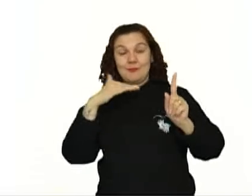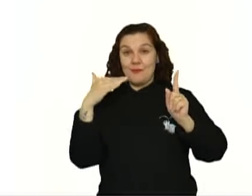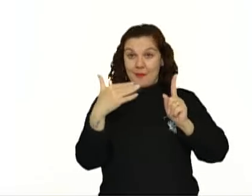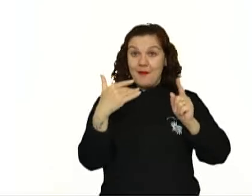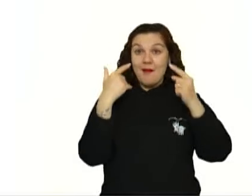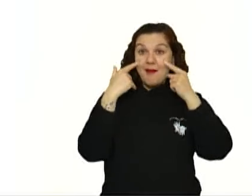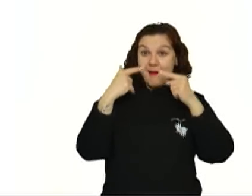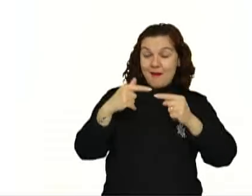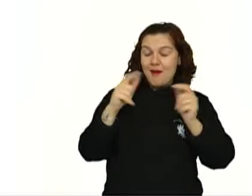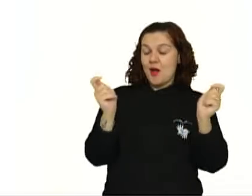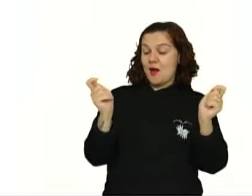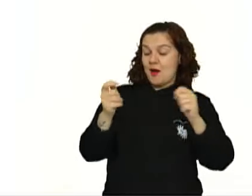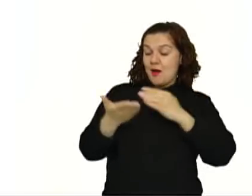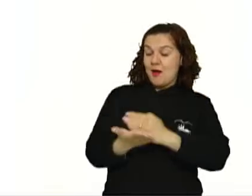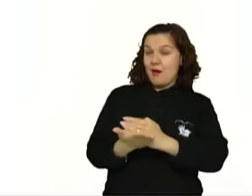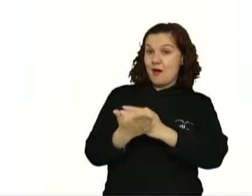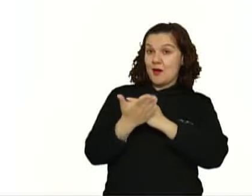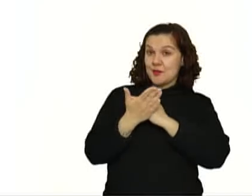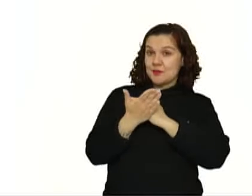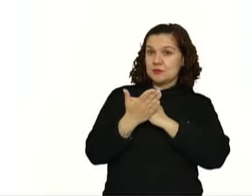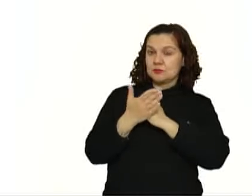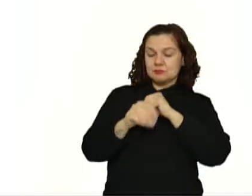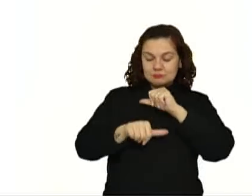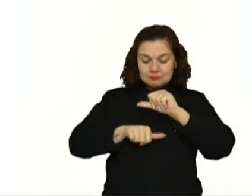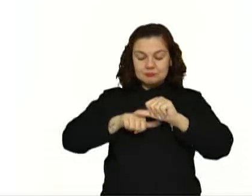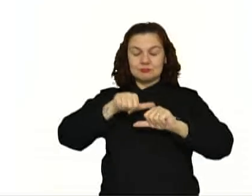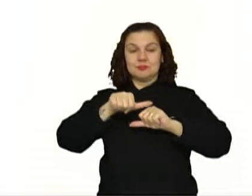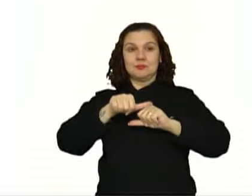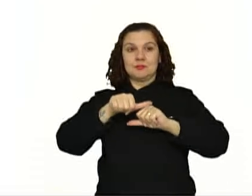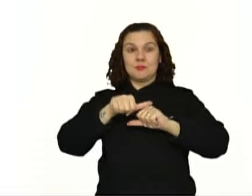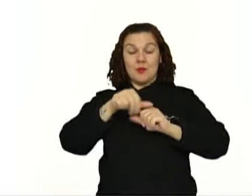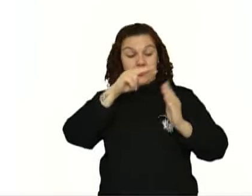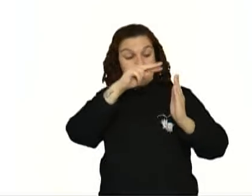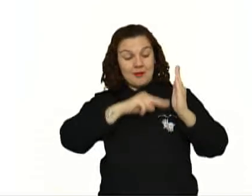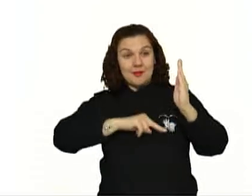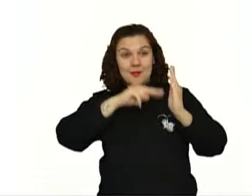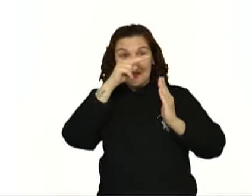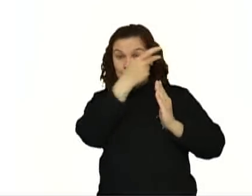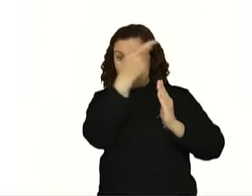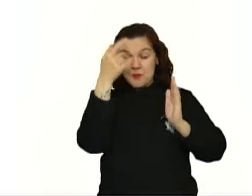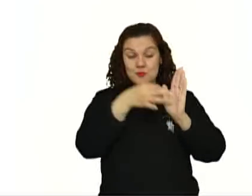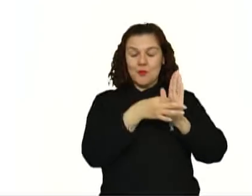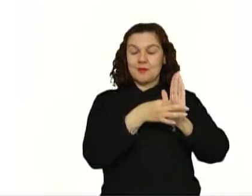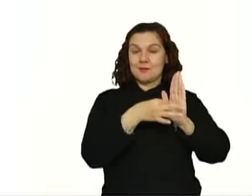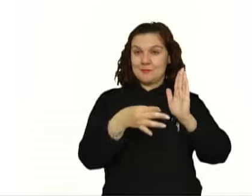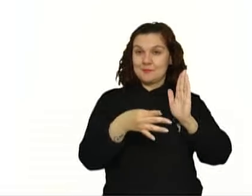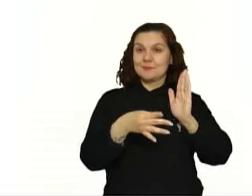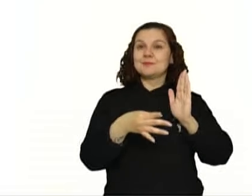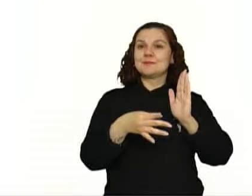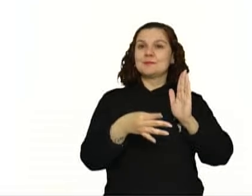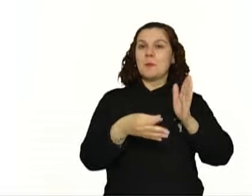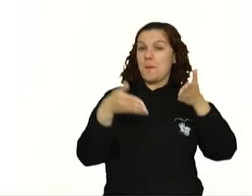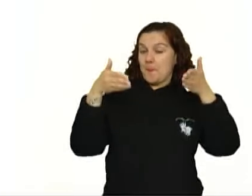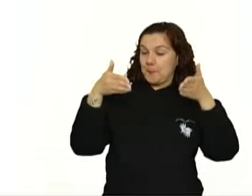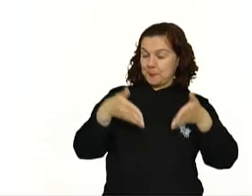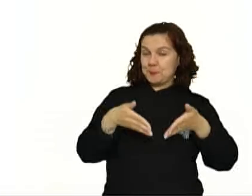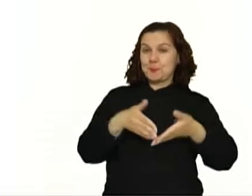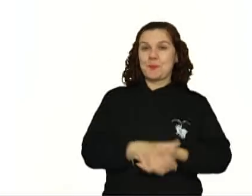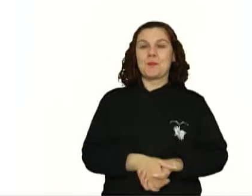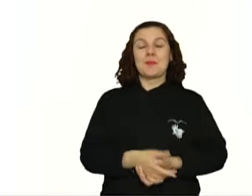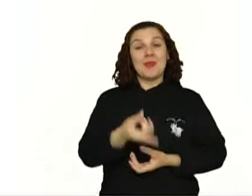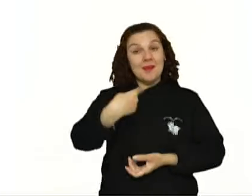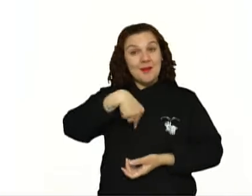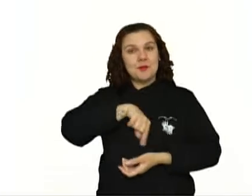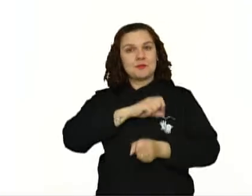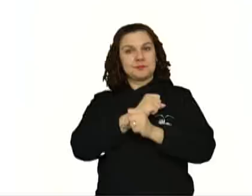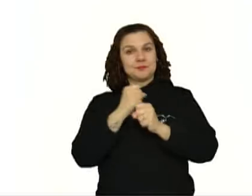e isso nos ajuda a nos tornar, por meio da leitura, sujeitos críticos, participantes da